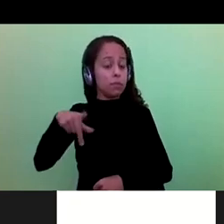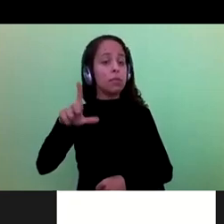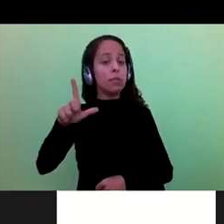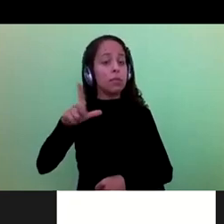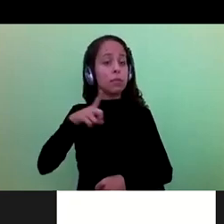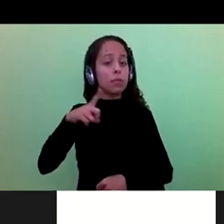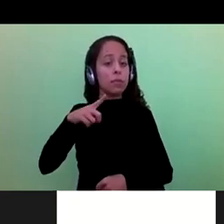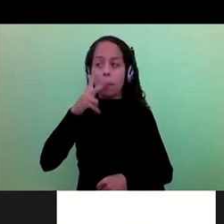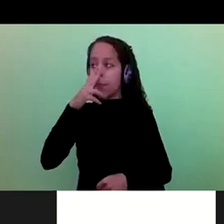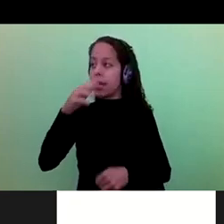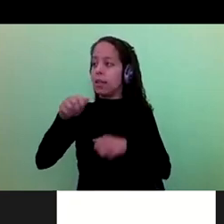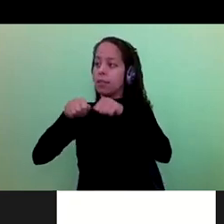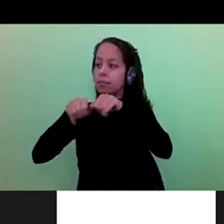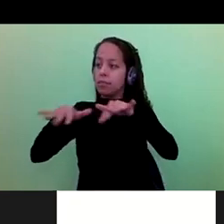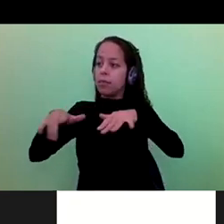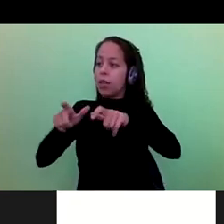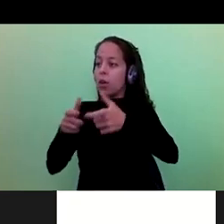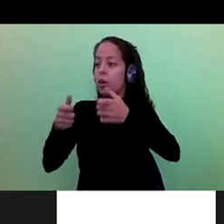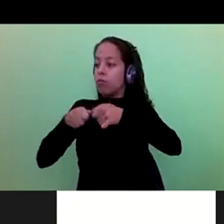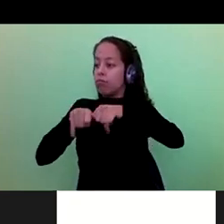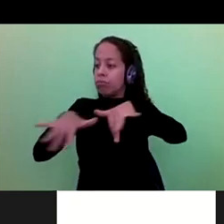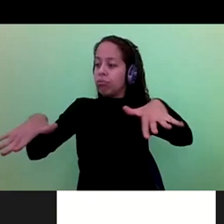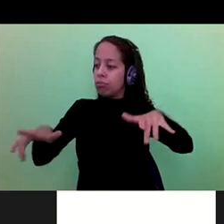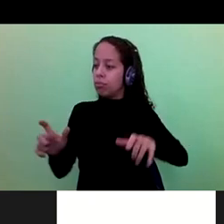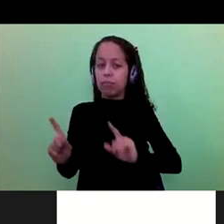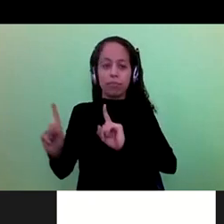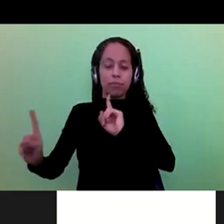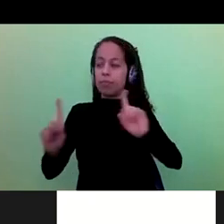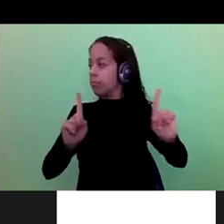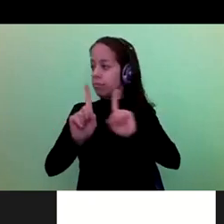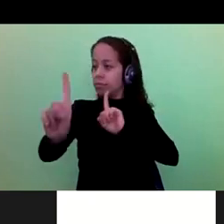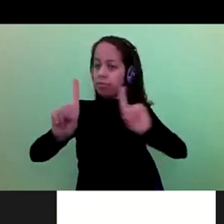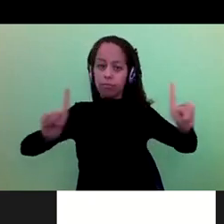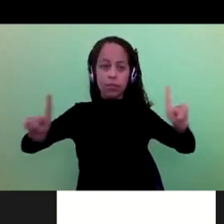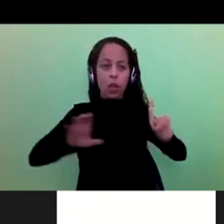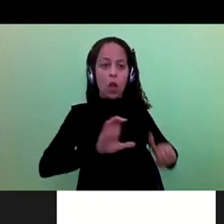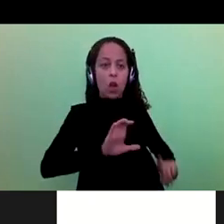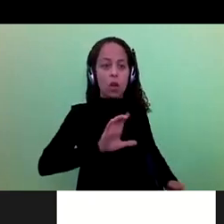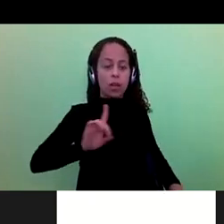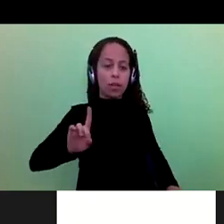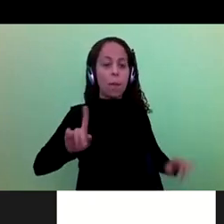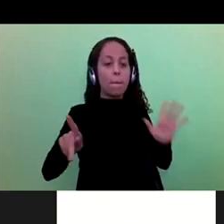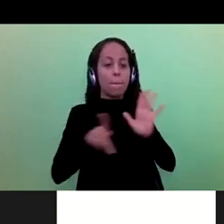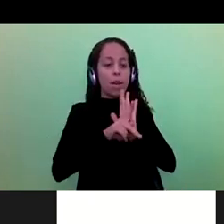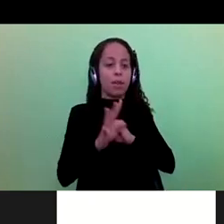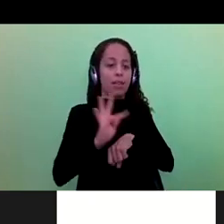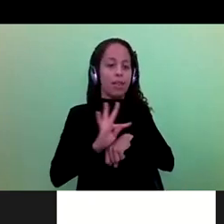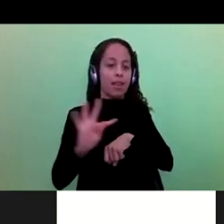estamos pulverizados, estamos espalhados nas coordenadorias que são